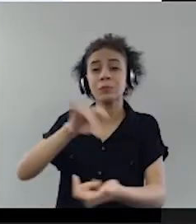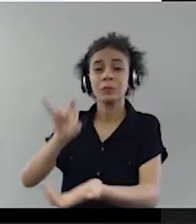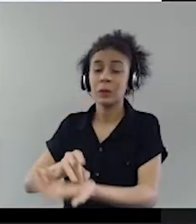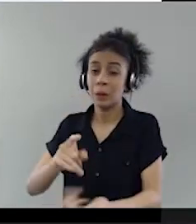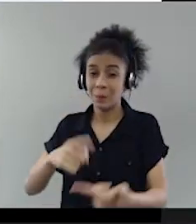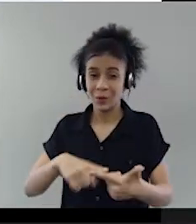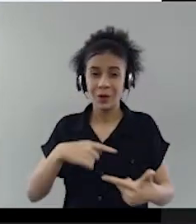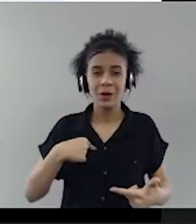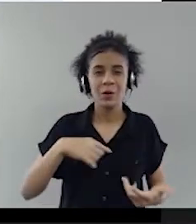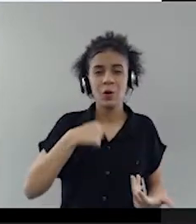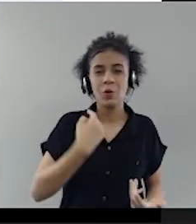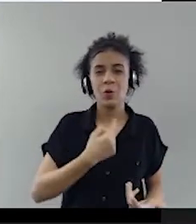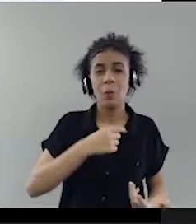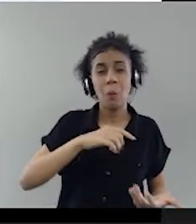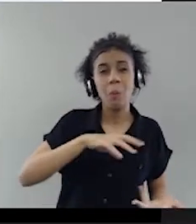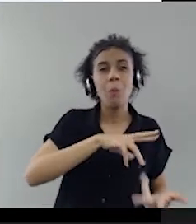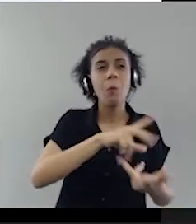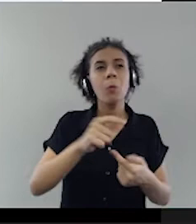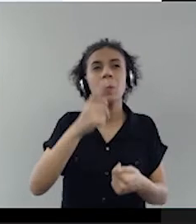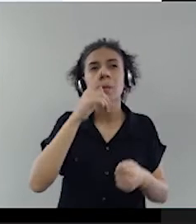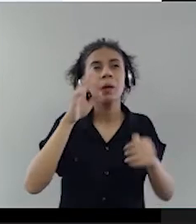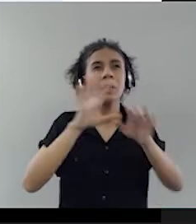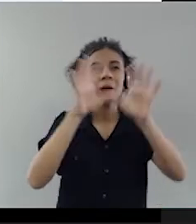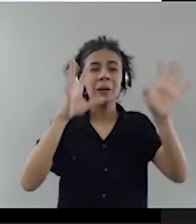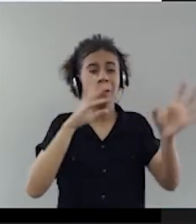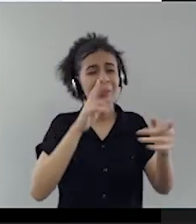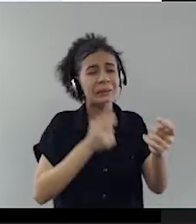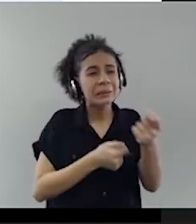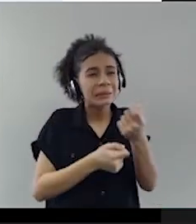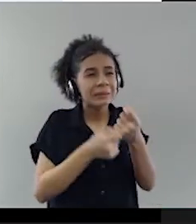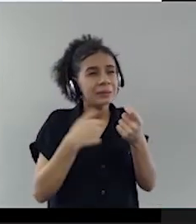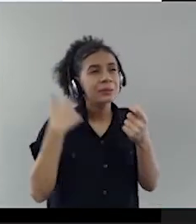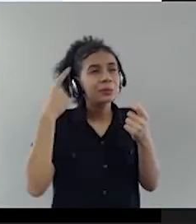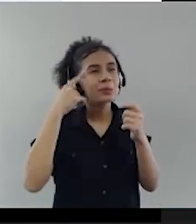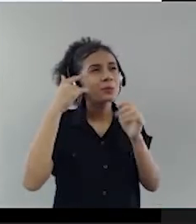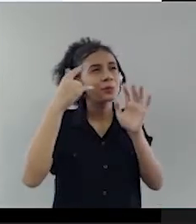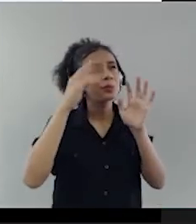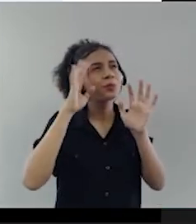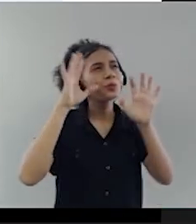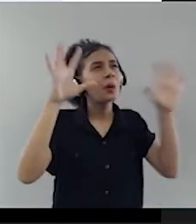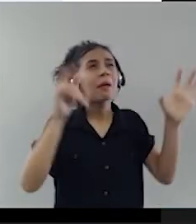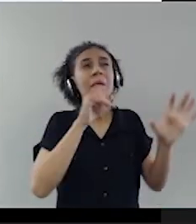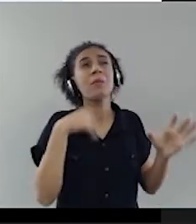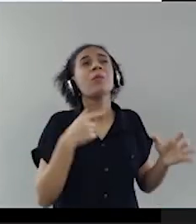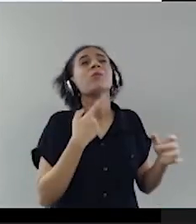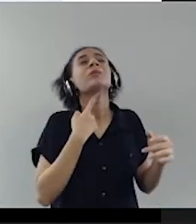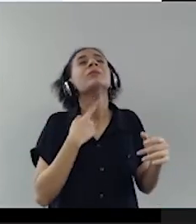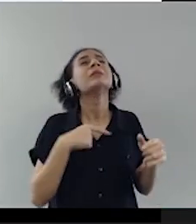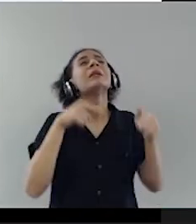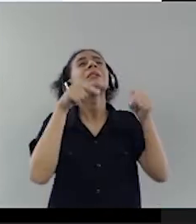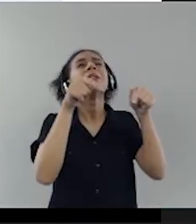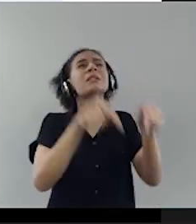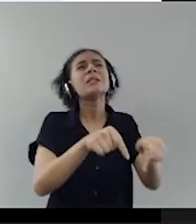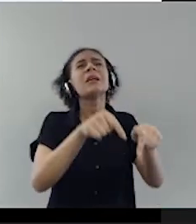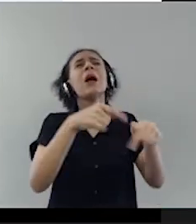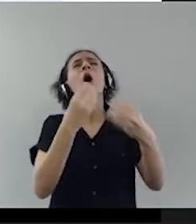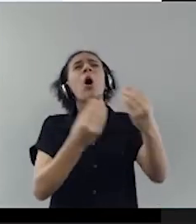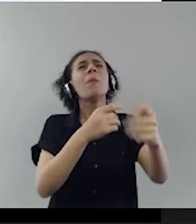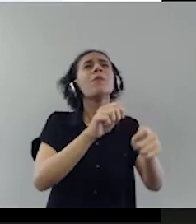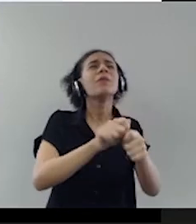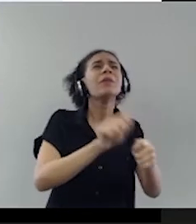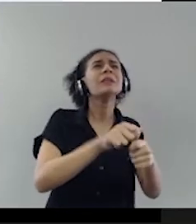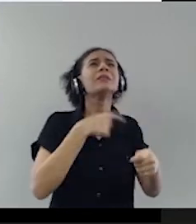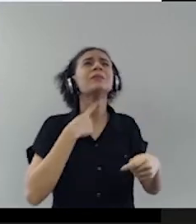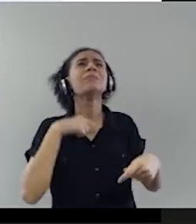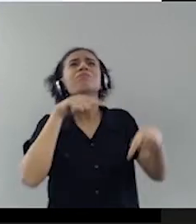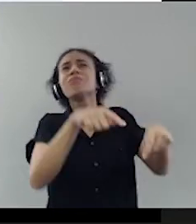é o que eu chamo de auto-engano, ou wishful thinking, né? O wishful thinking é: eu quero que seja assim. Então, como eu quero que